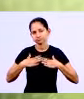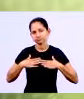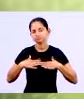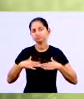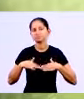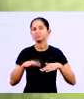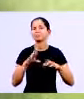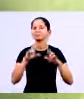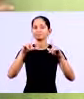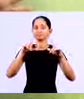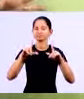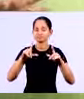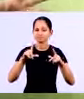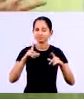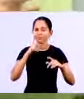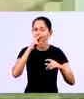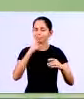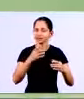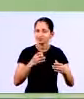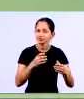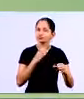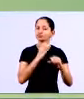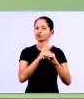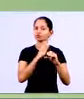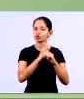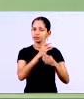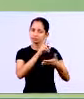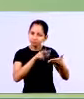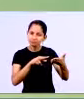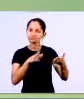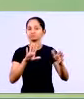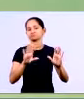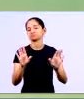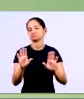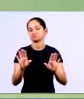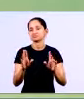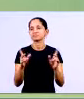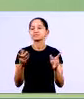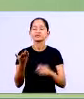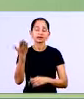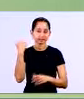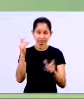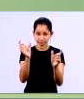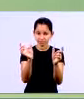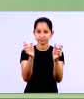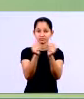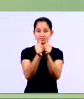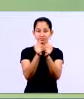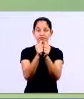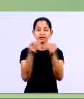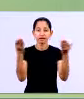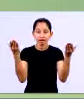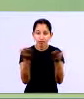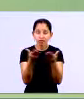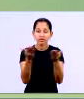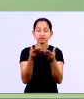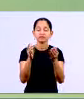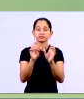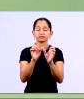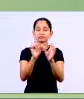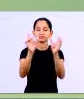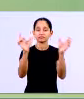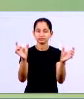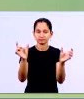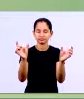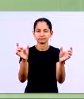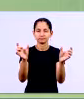causa um estranhamento muito grande. Autoobservação, que era junto. Agora é separado, porque são 2 Os,